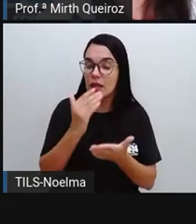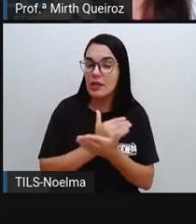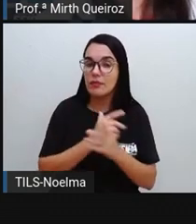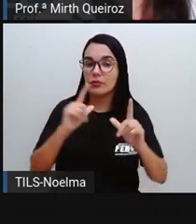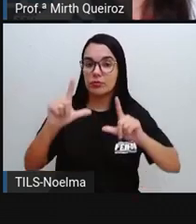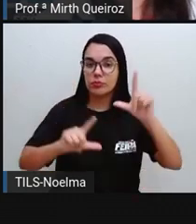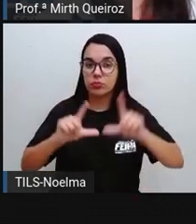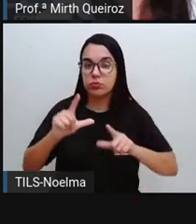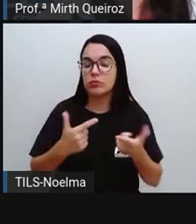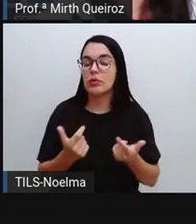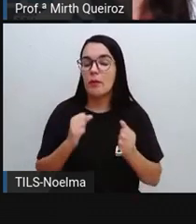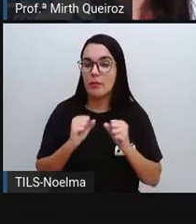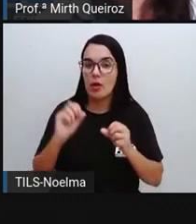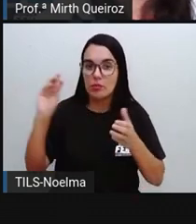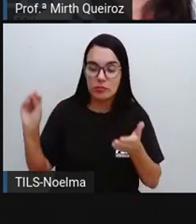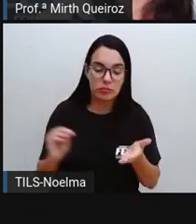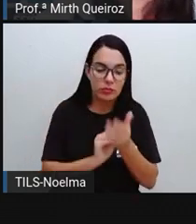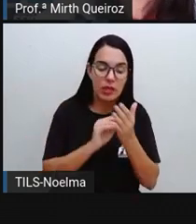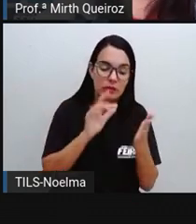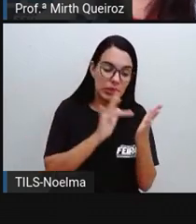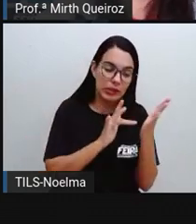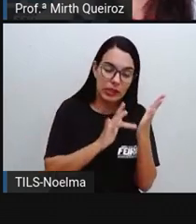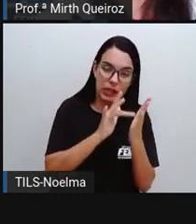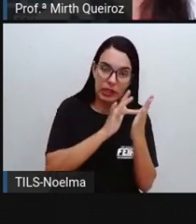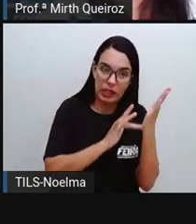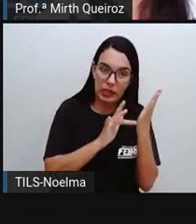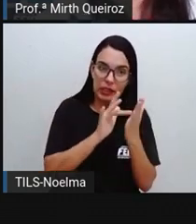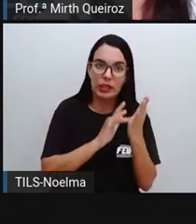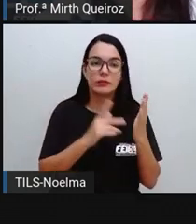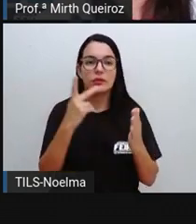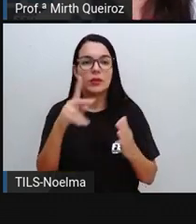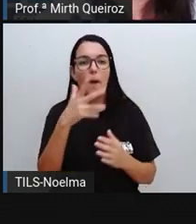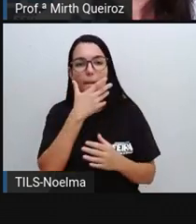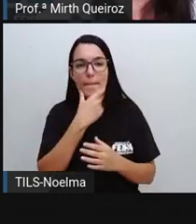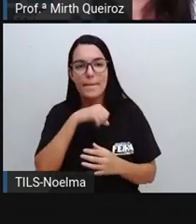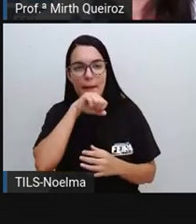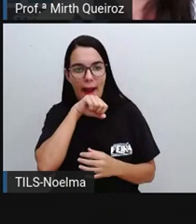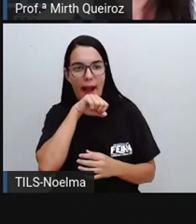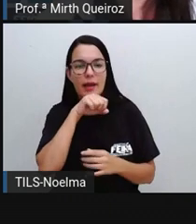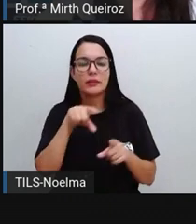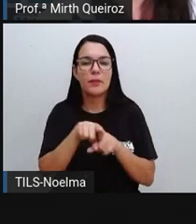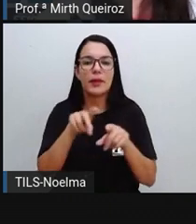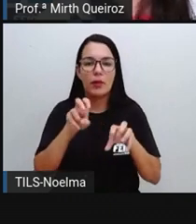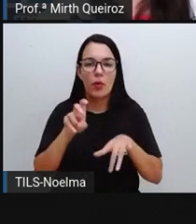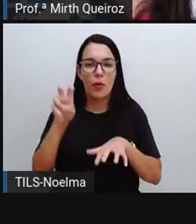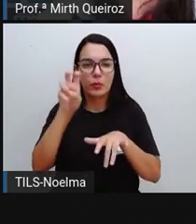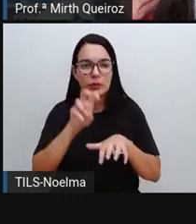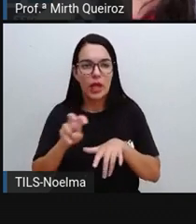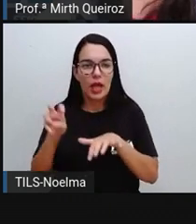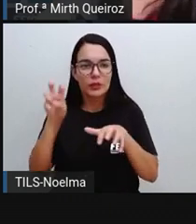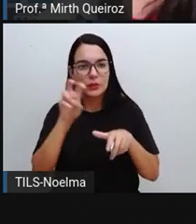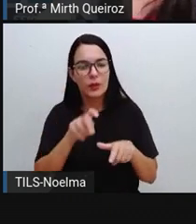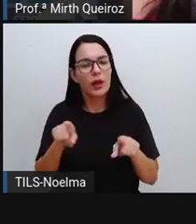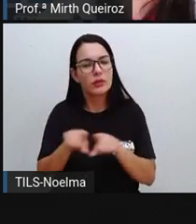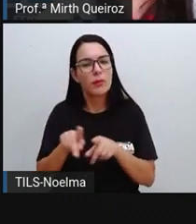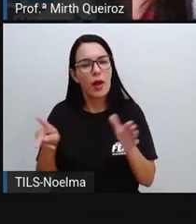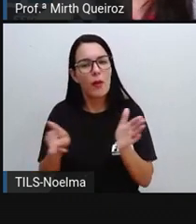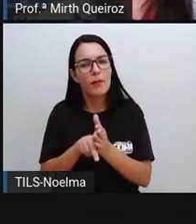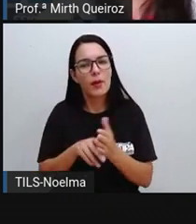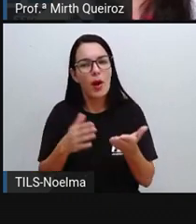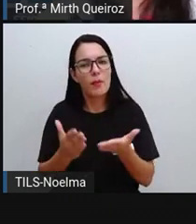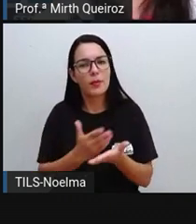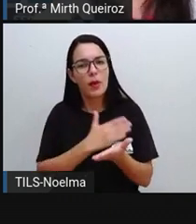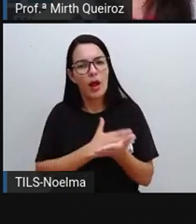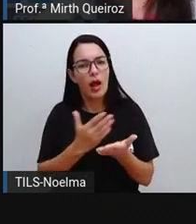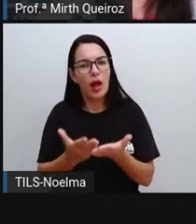tendo acesso aí através do seu celular, do celular dos seus pais, do computador, certo? E os próprios livros também,